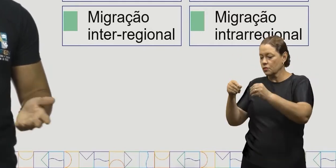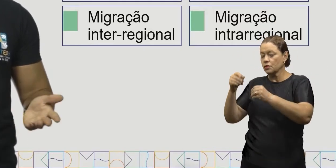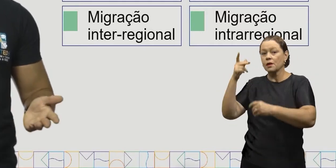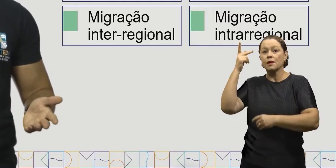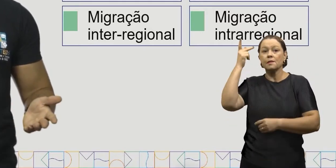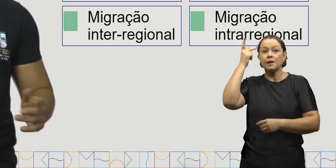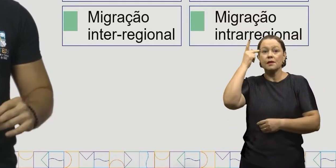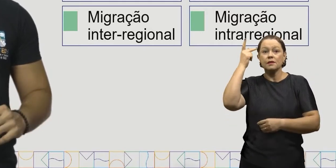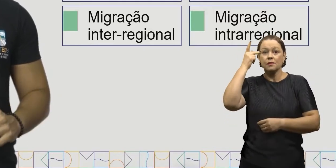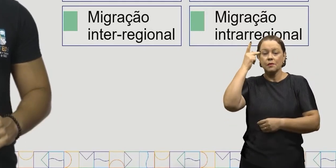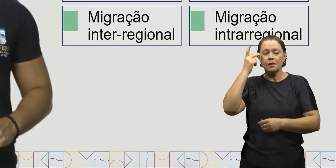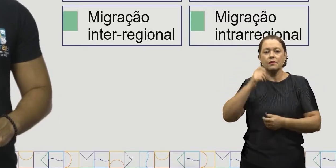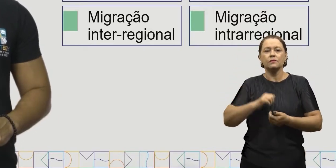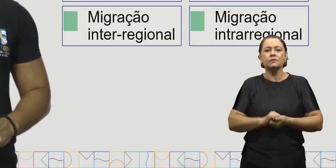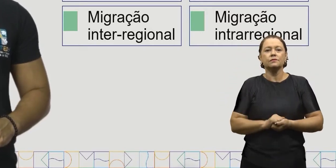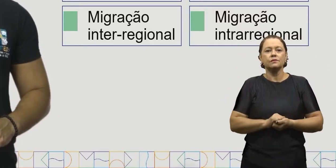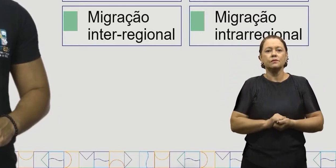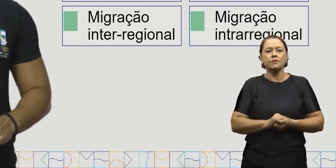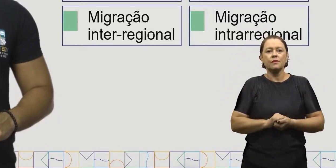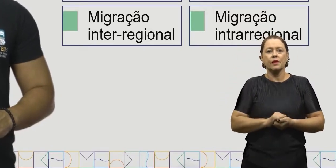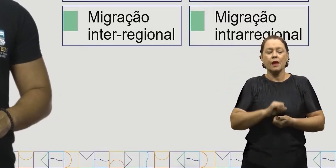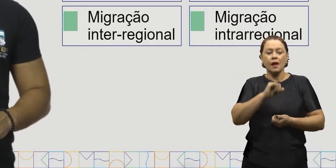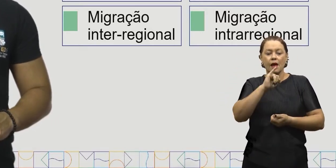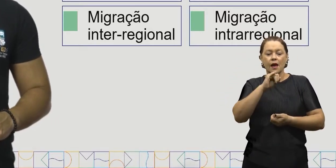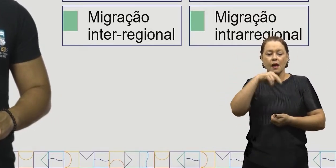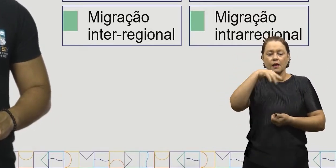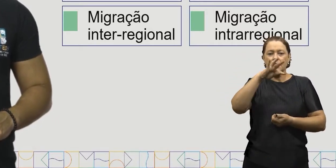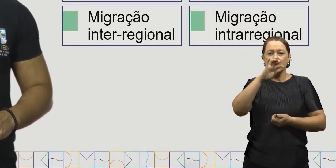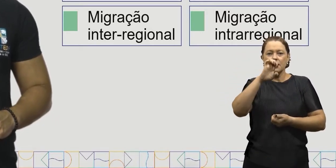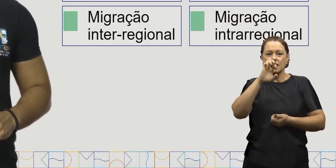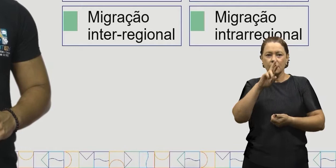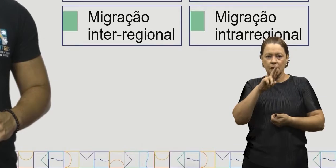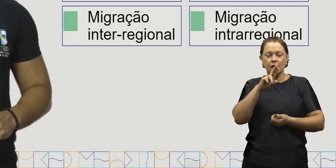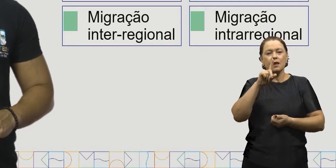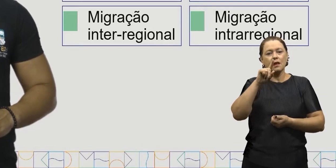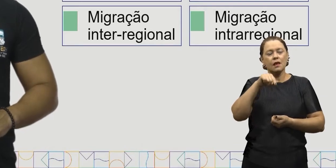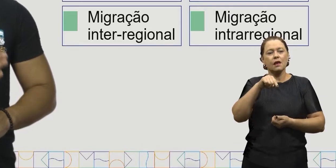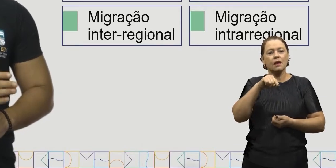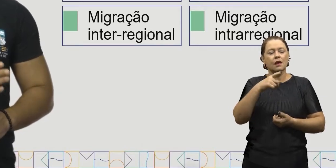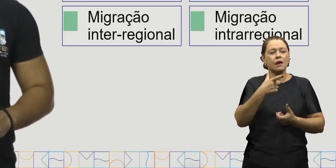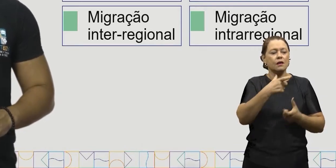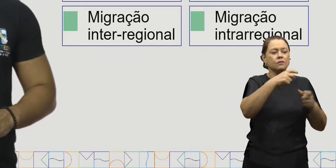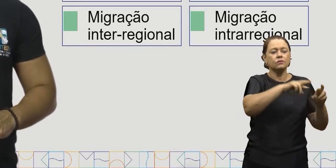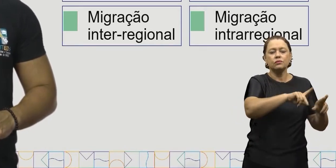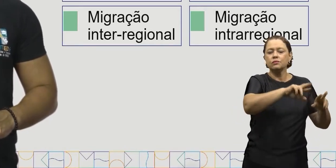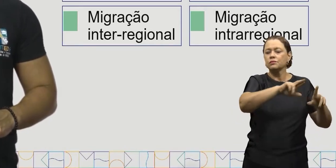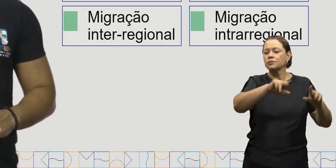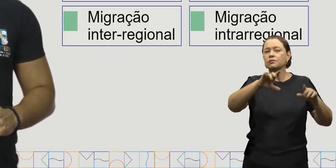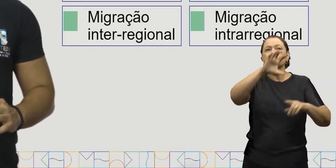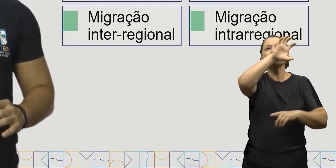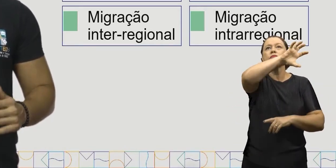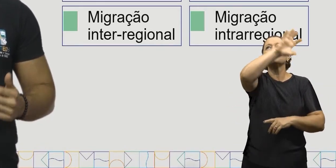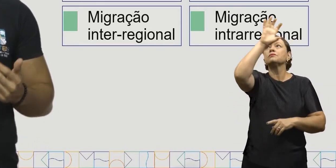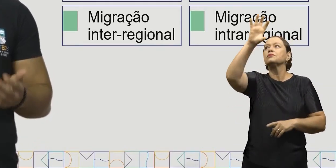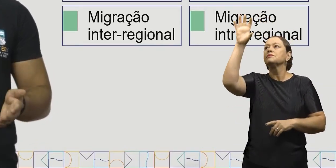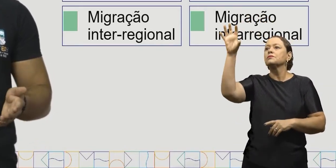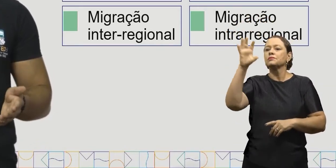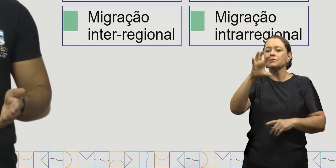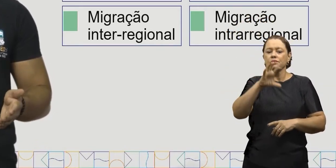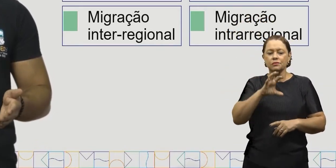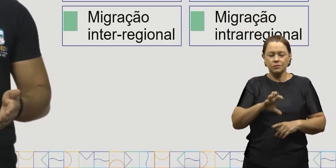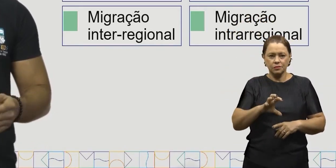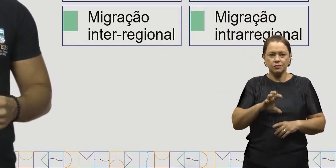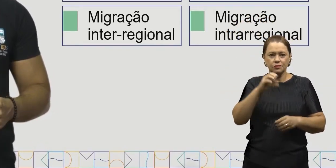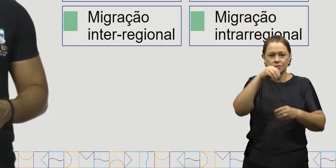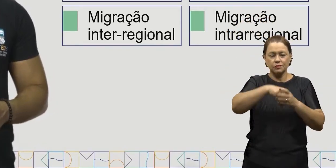Paulo. A migração interregional é o fluxo que se dá entre diferentes regiões dentro de um mesmo